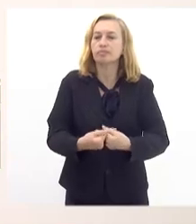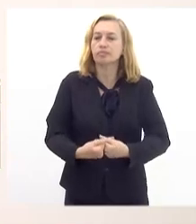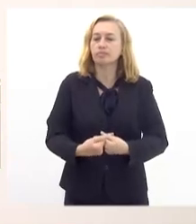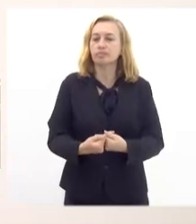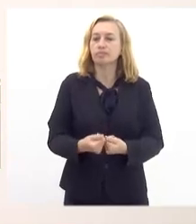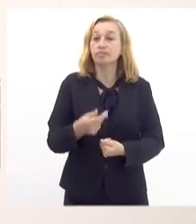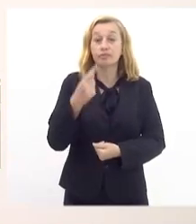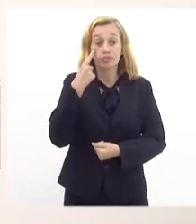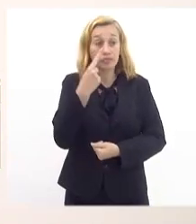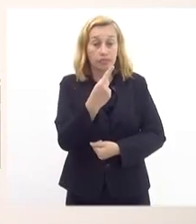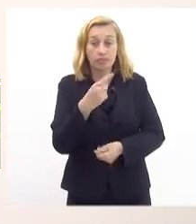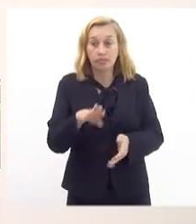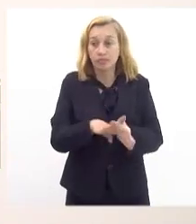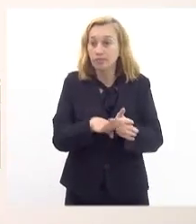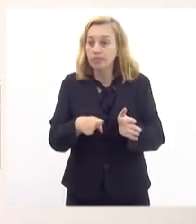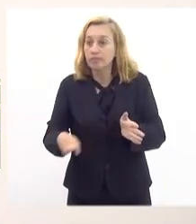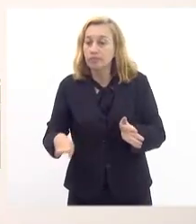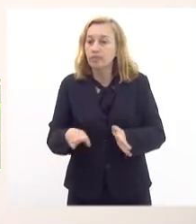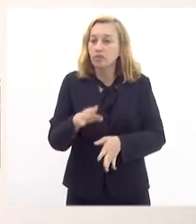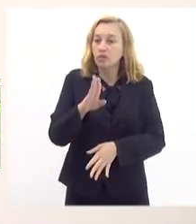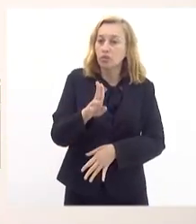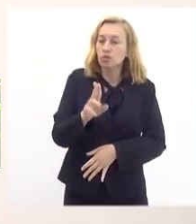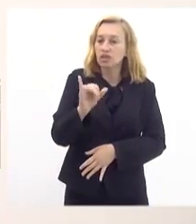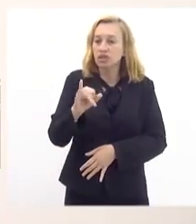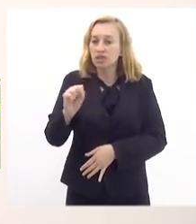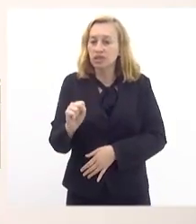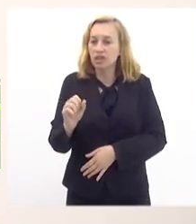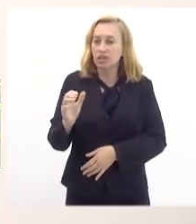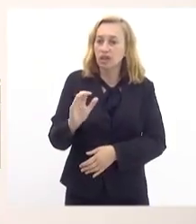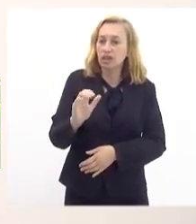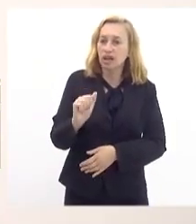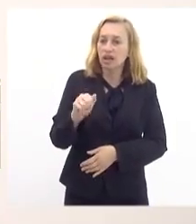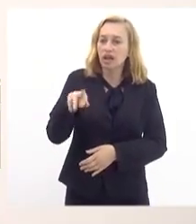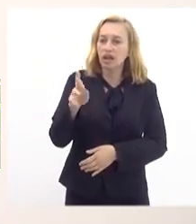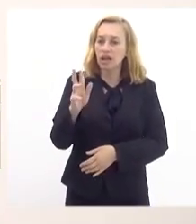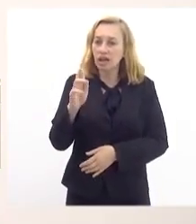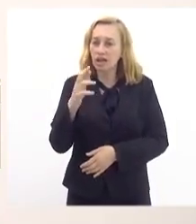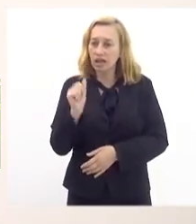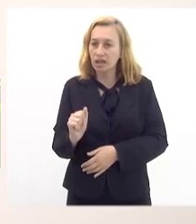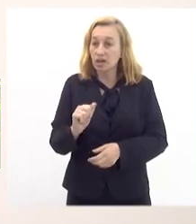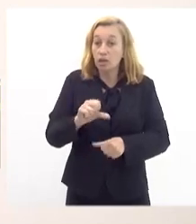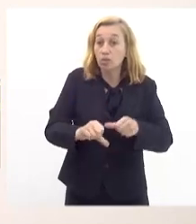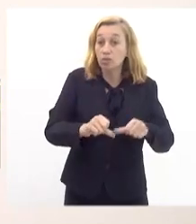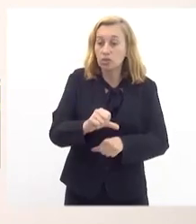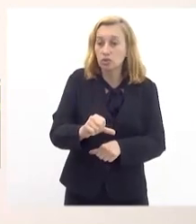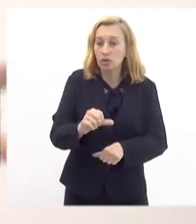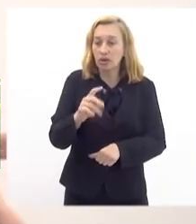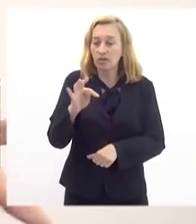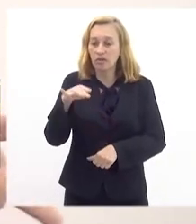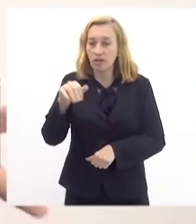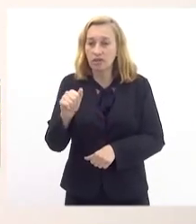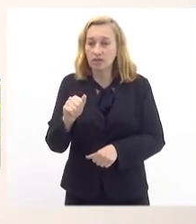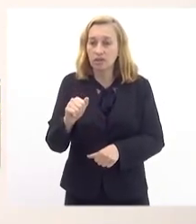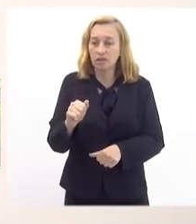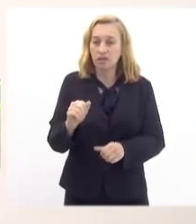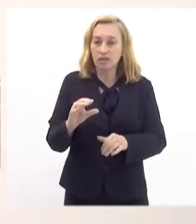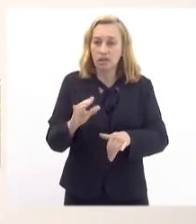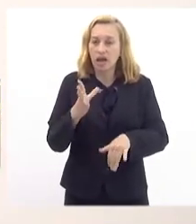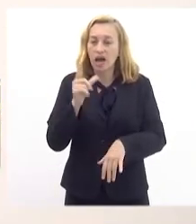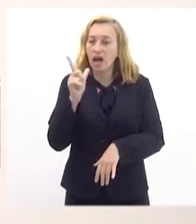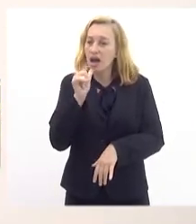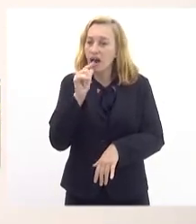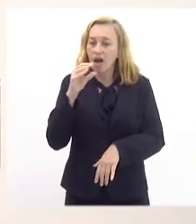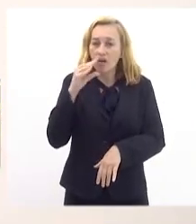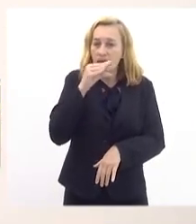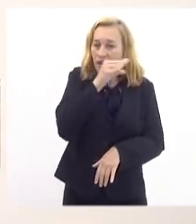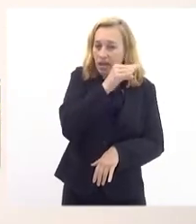veja o caso da Praia do da Usina Angra dos Reis mudou a fauna Graças Águas Quentes que sai da da Eletrobras